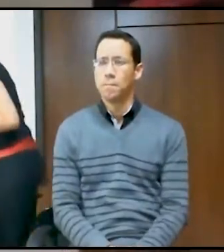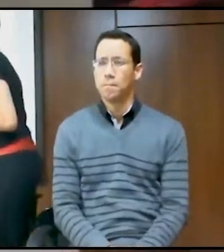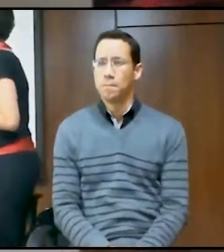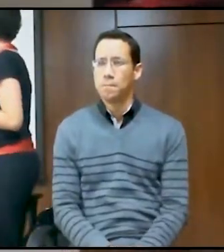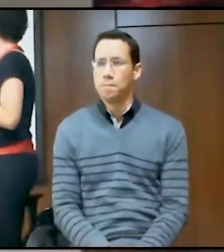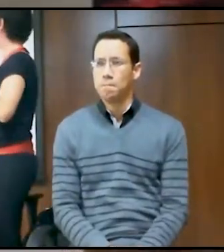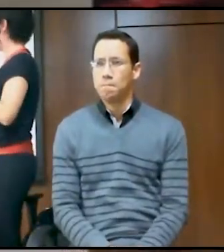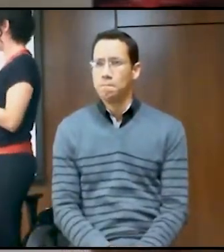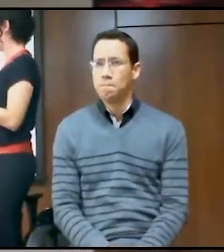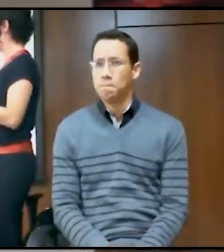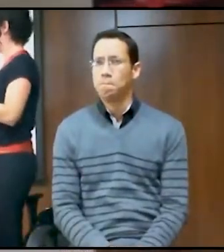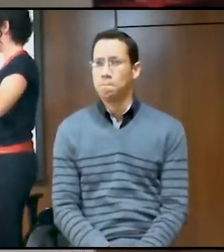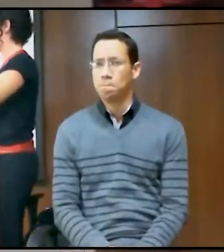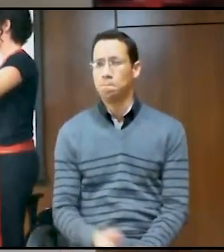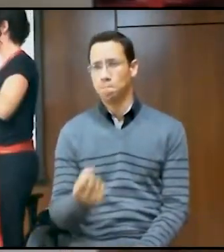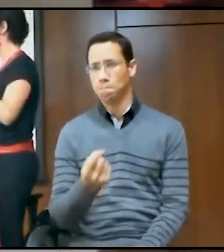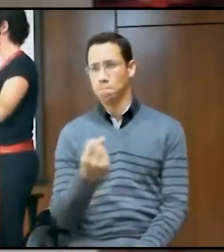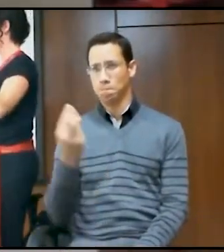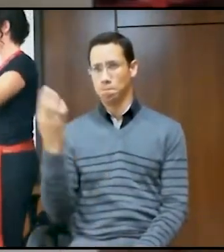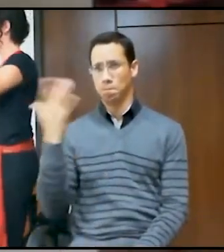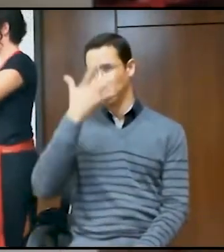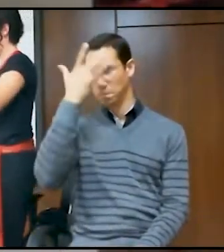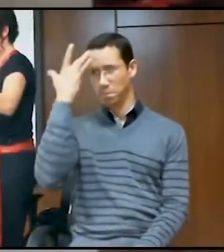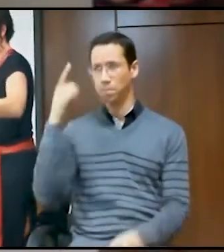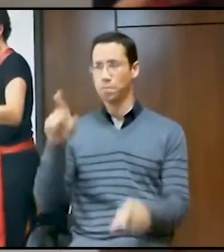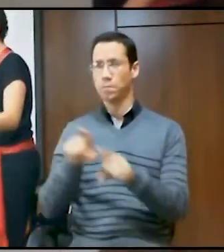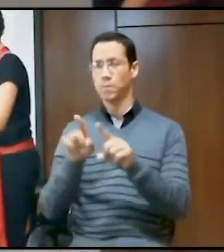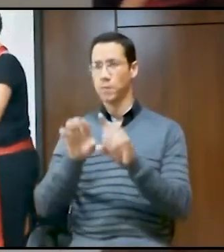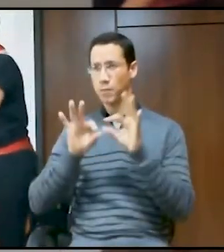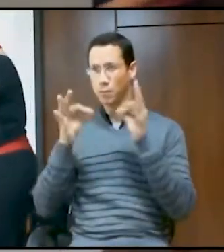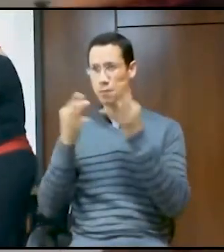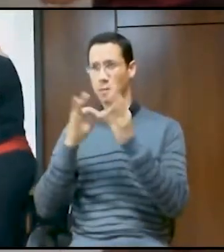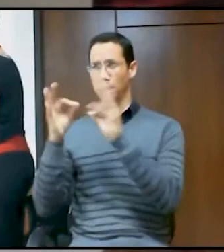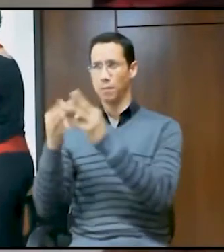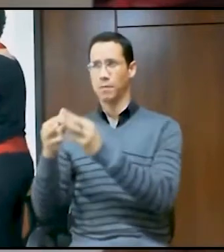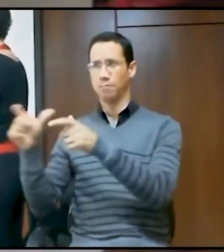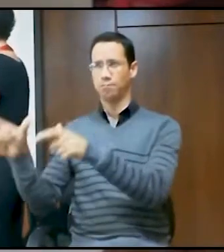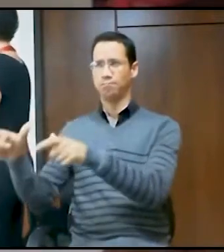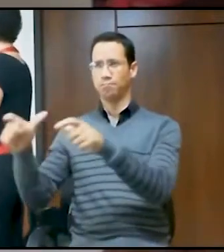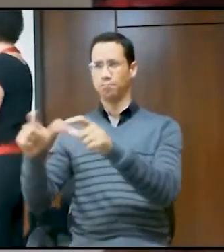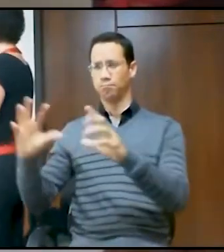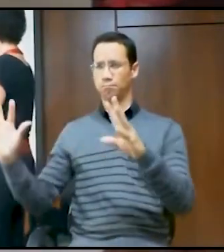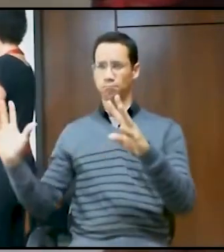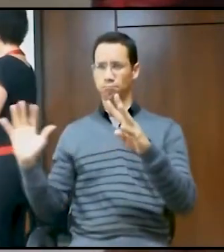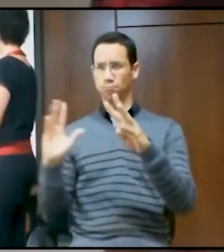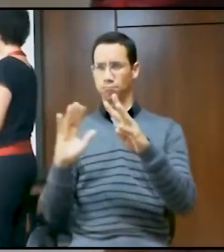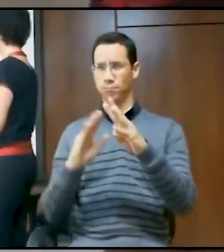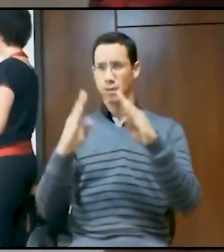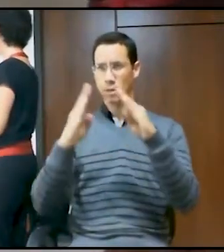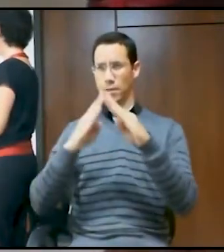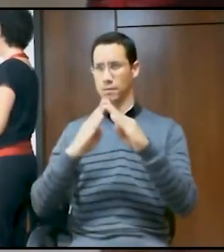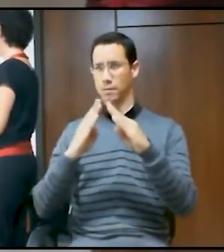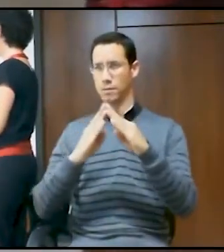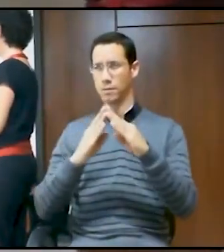Não só quantidade de gente, mas famílias, várias famílias morando na mesma casa. E, por